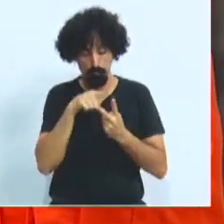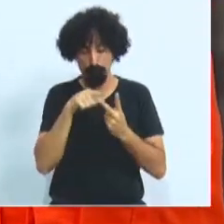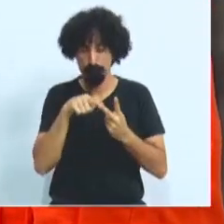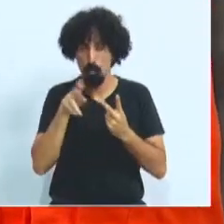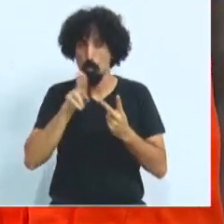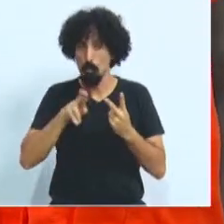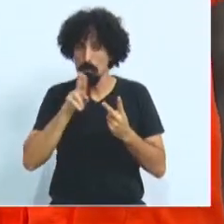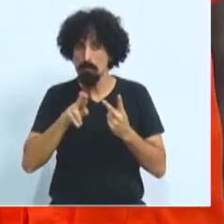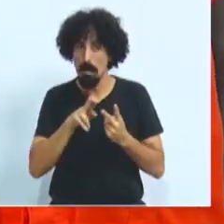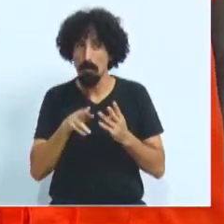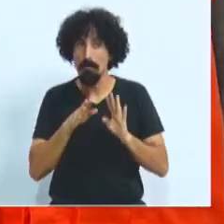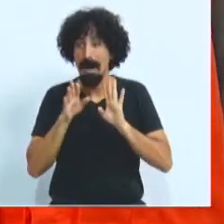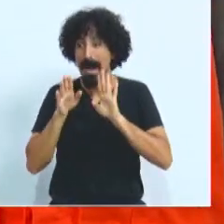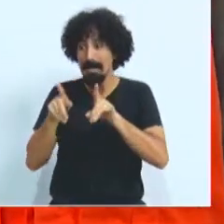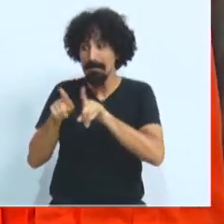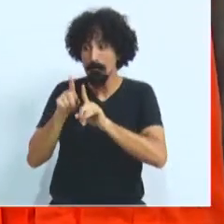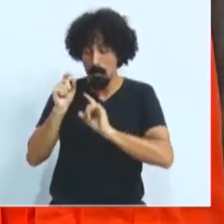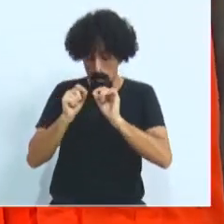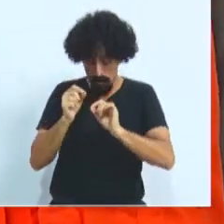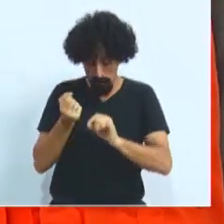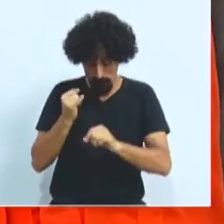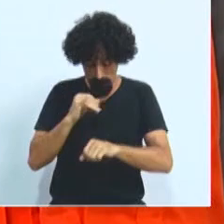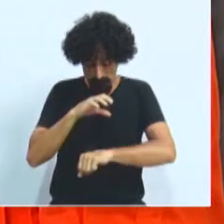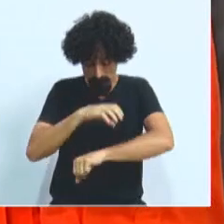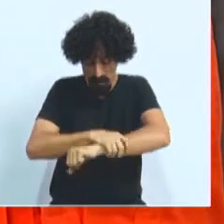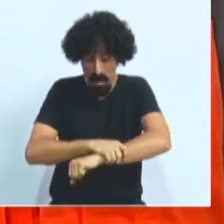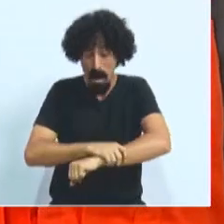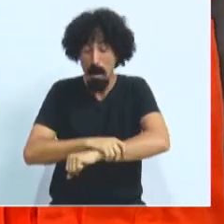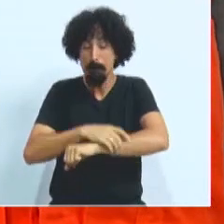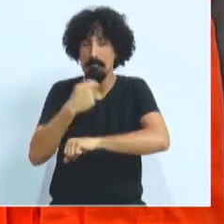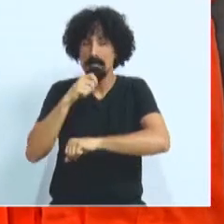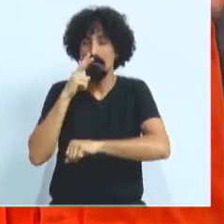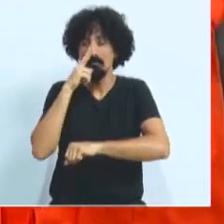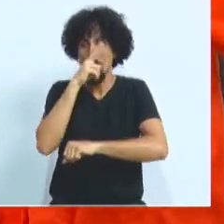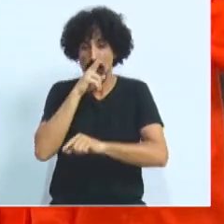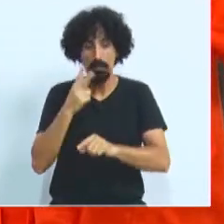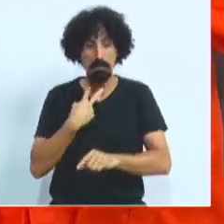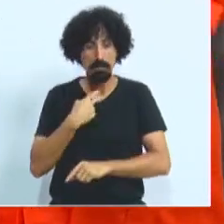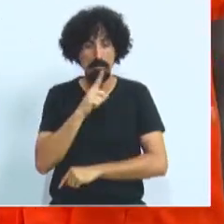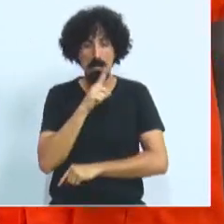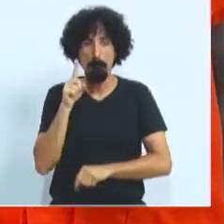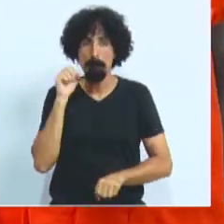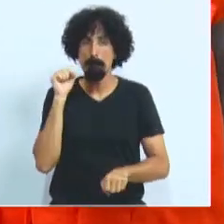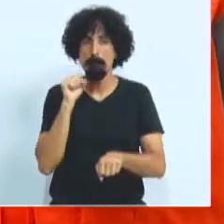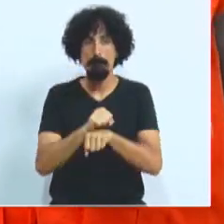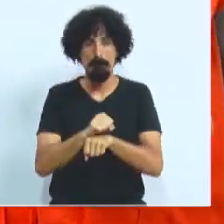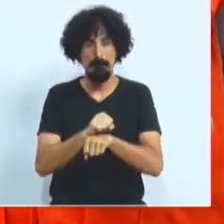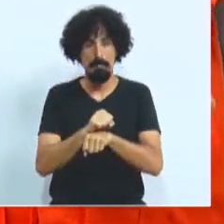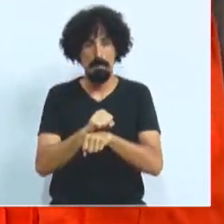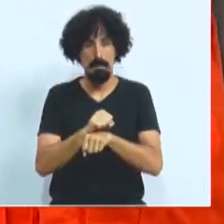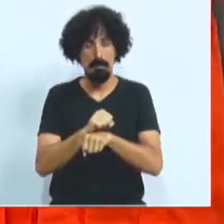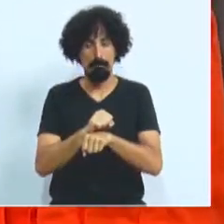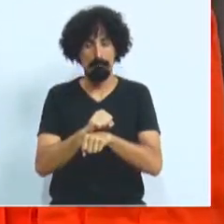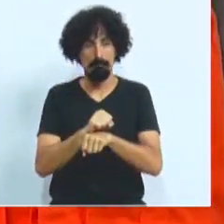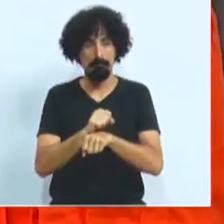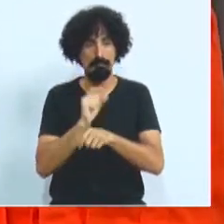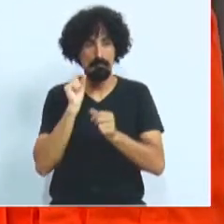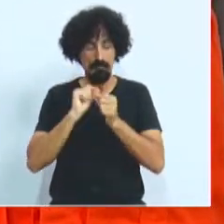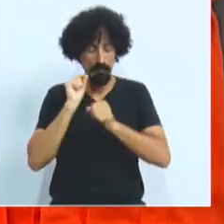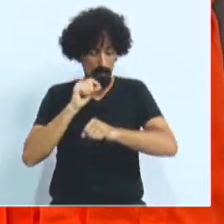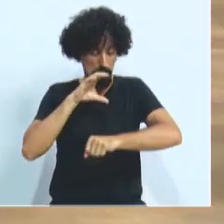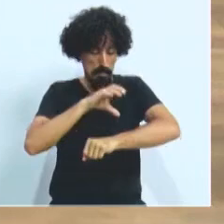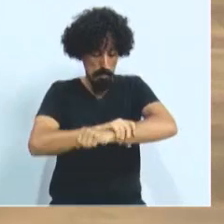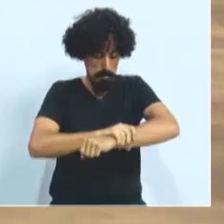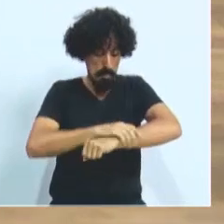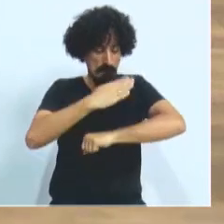que a compressão ela tem que ser firme e não pode parar. Então você faz a compressão, enrola com uma atadura e mantém ali.